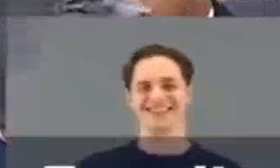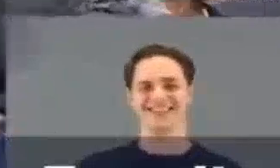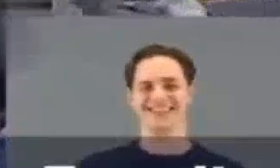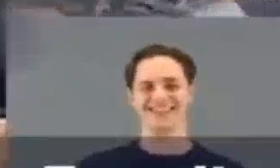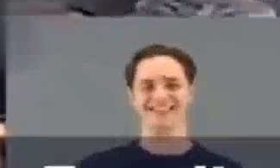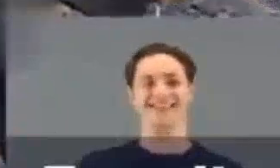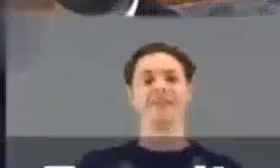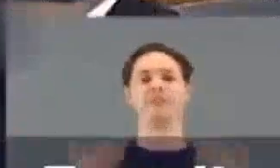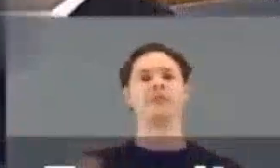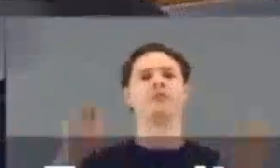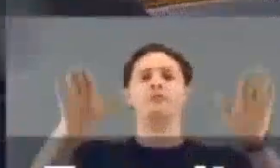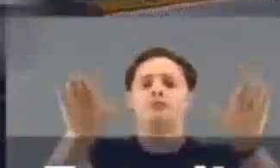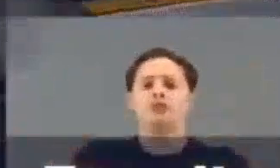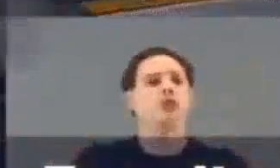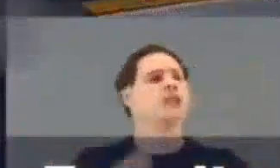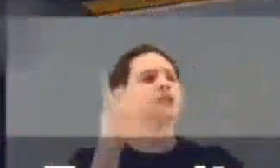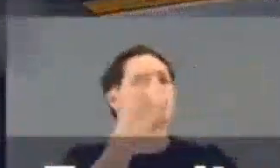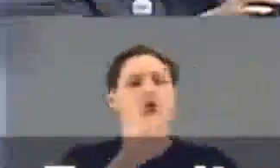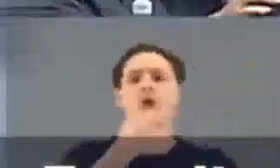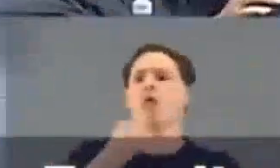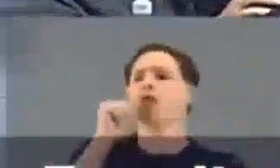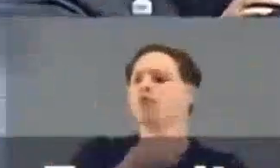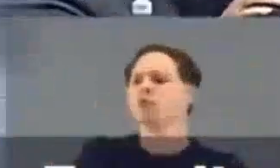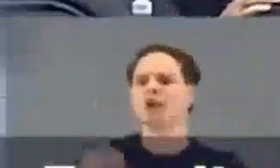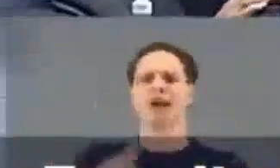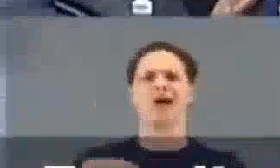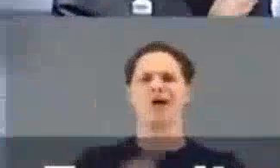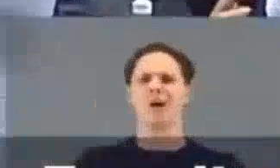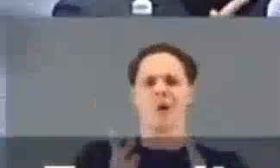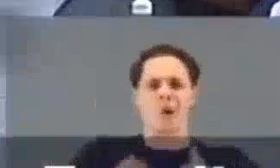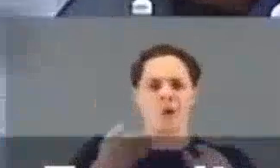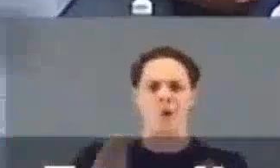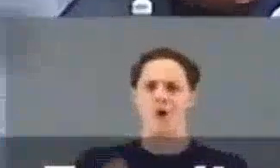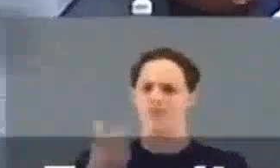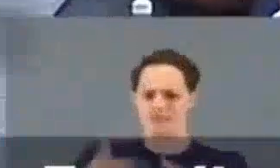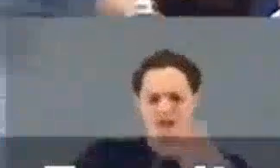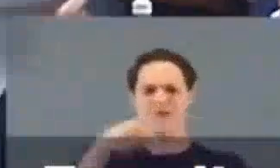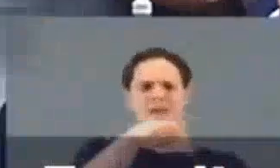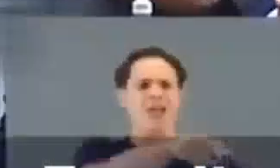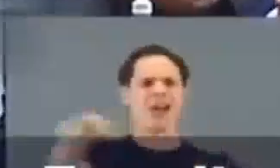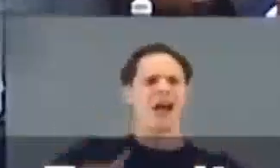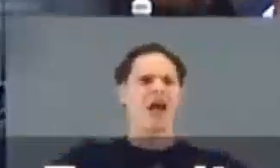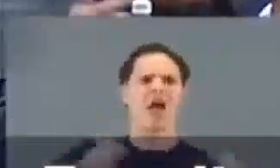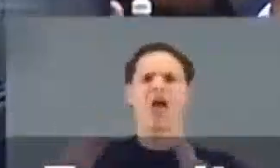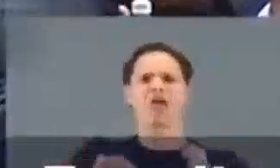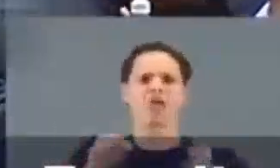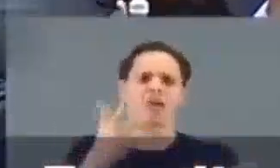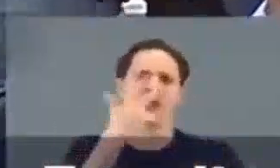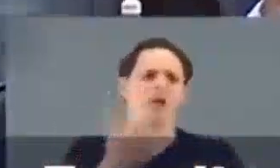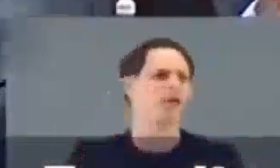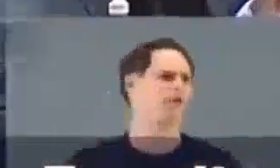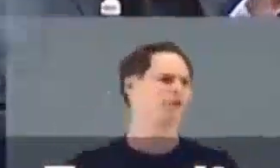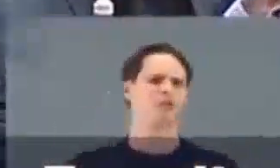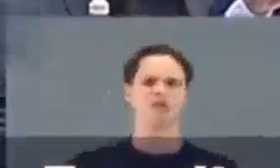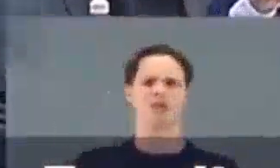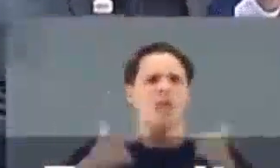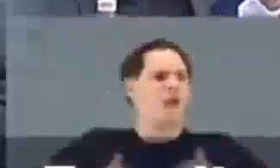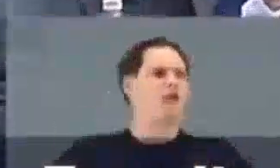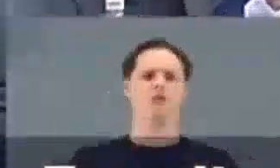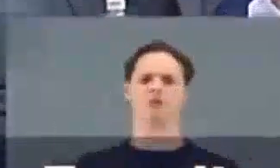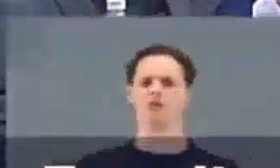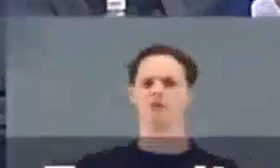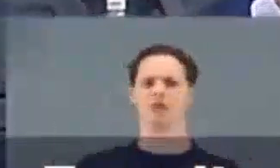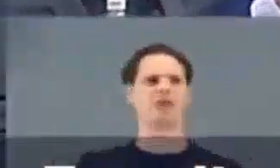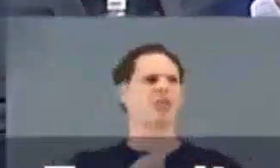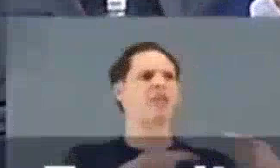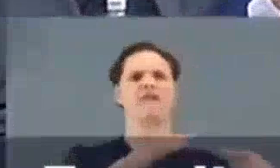Senhores deputados, senhoras deputadas, nós não podemos continuar o nosso trabalho com esse nível de acirramento e discussões fora